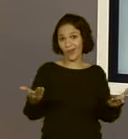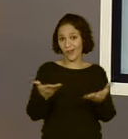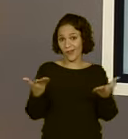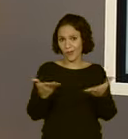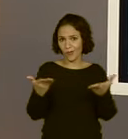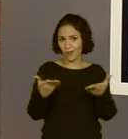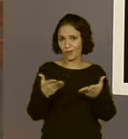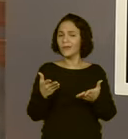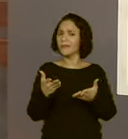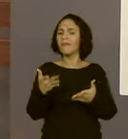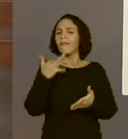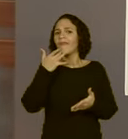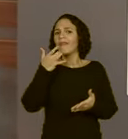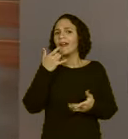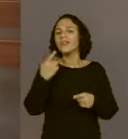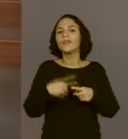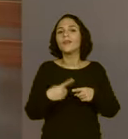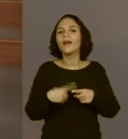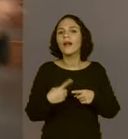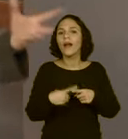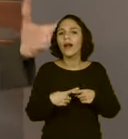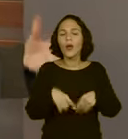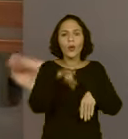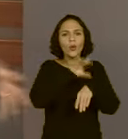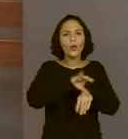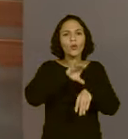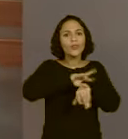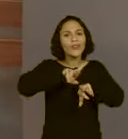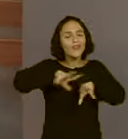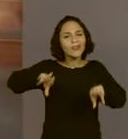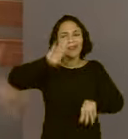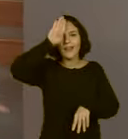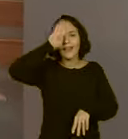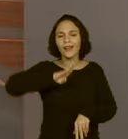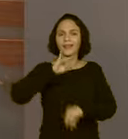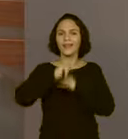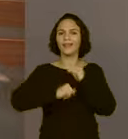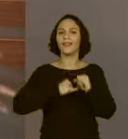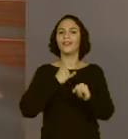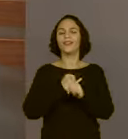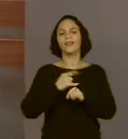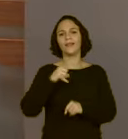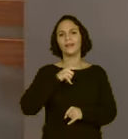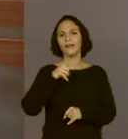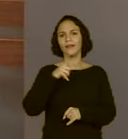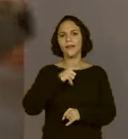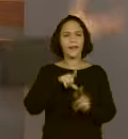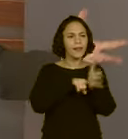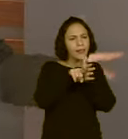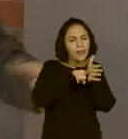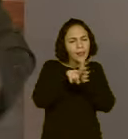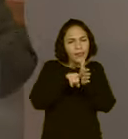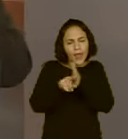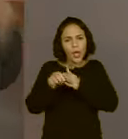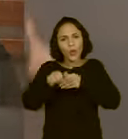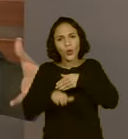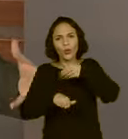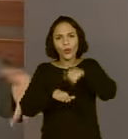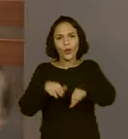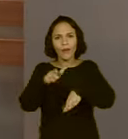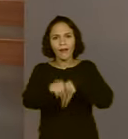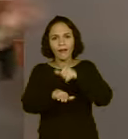tem a vantagem, a facilidade de ter muitos cursos gratuitos na internet, né? Tem muita informação,